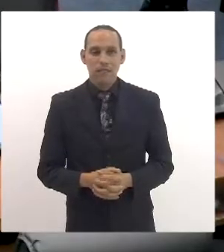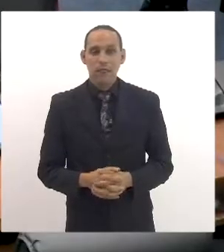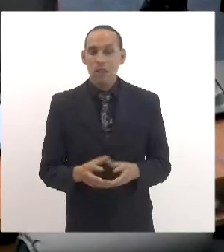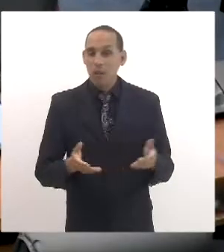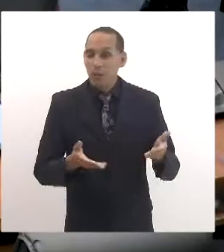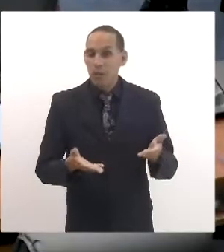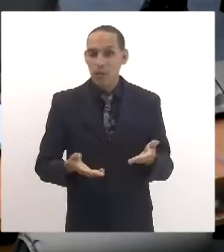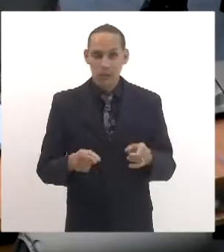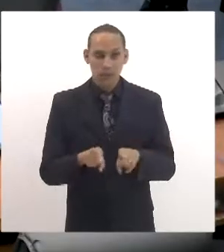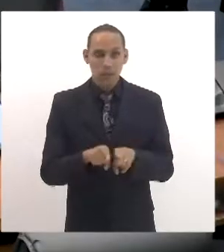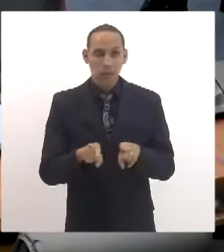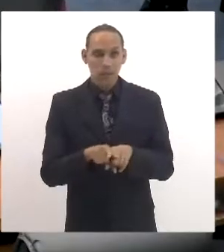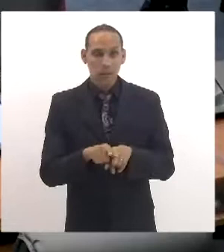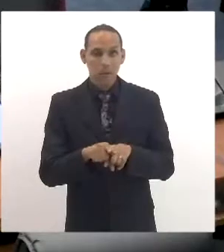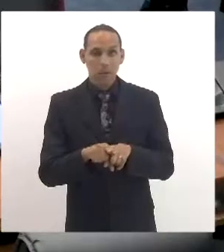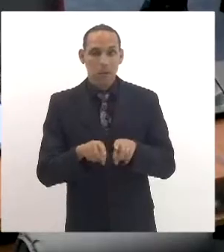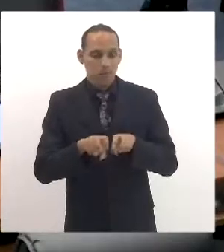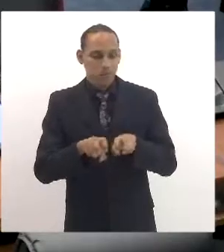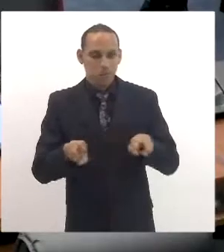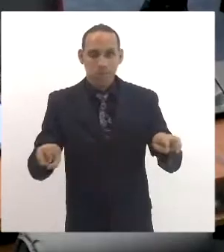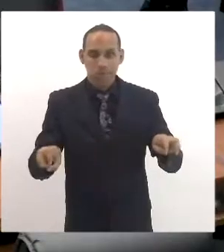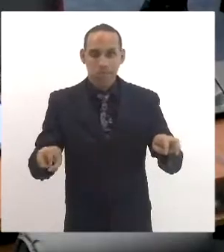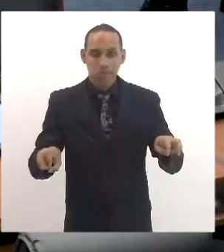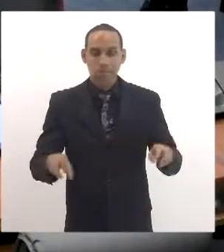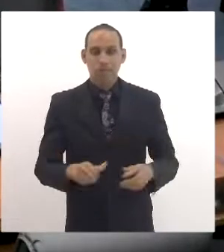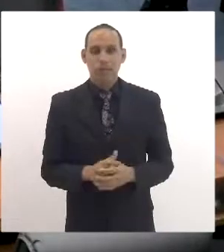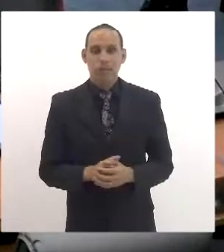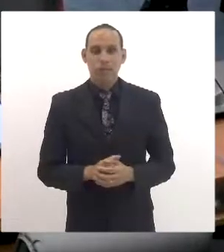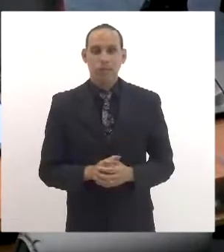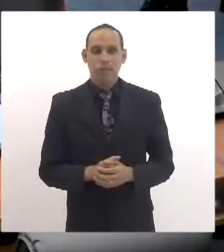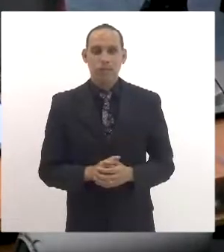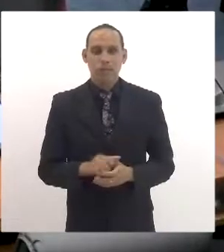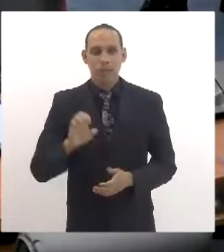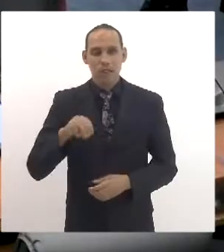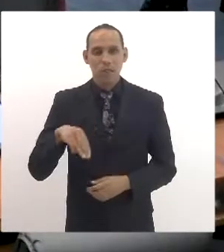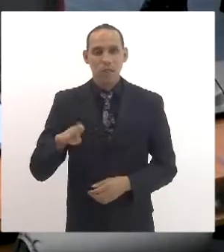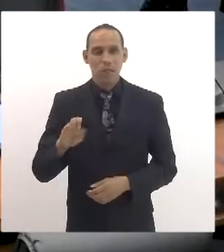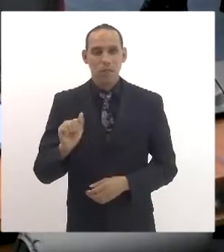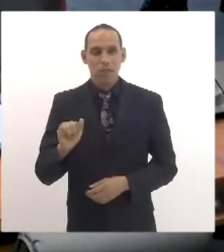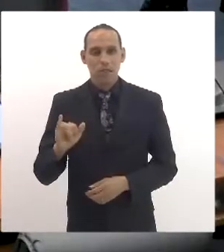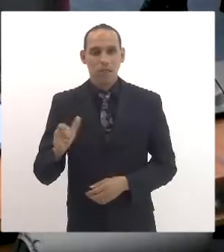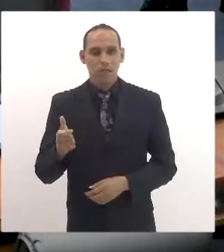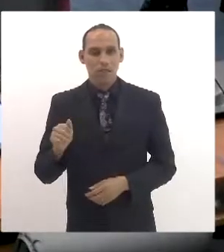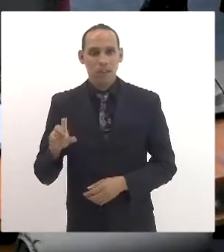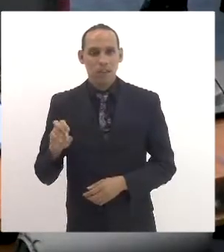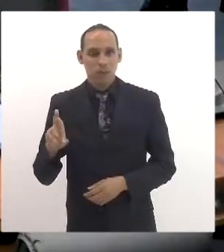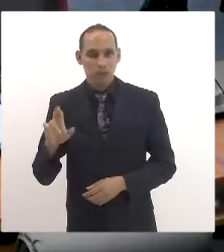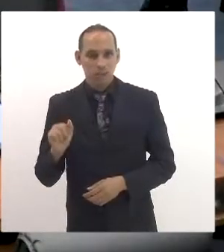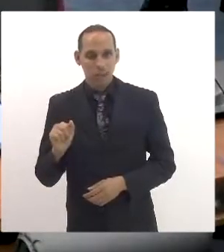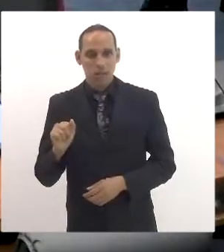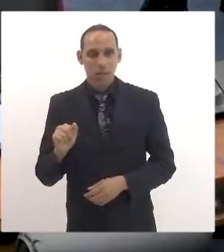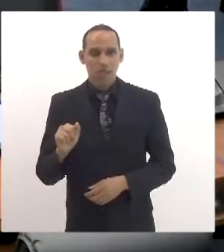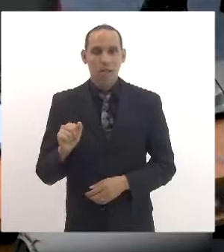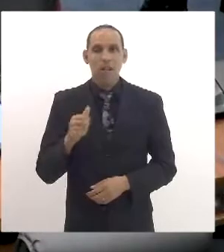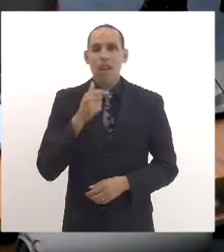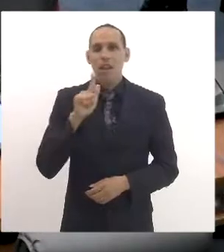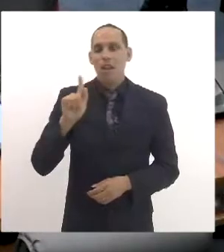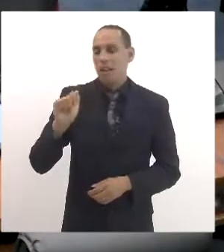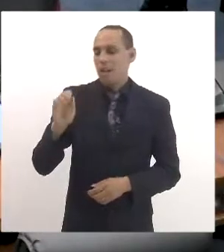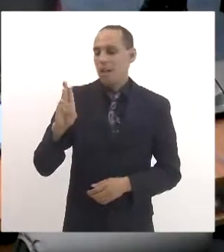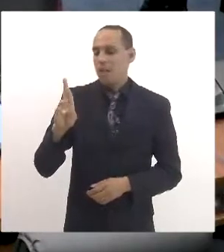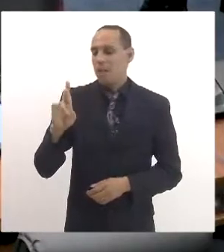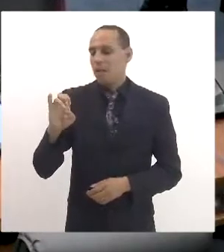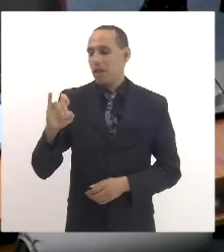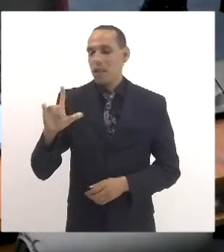Convido também para estar à mesa a embaixadora Gabriela Soares de Albergaria, por